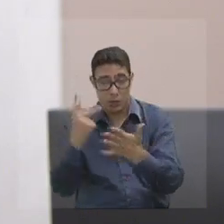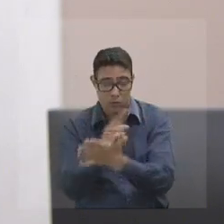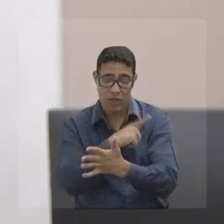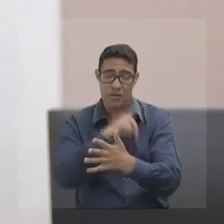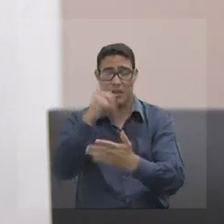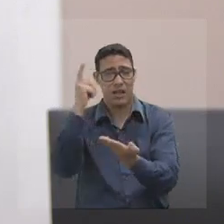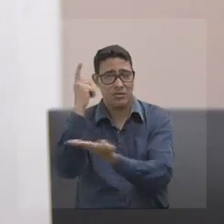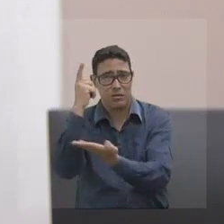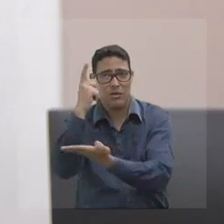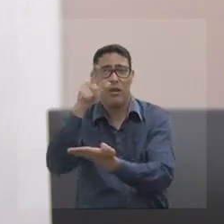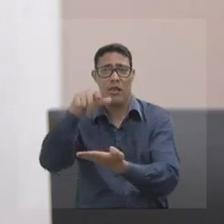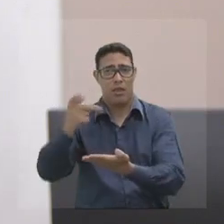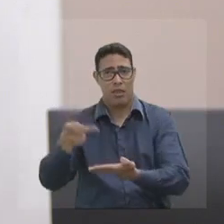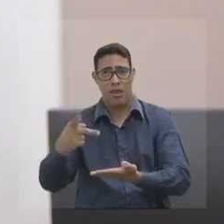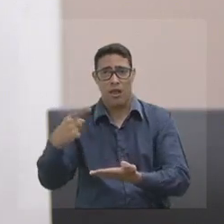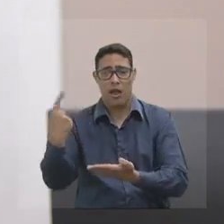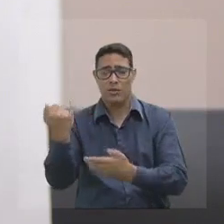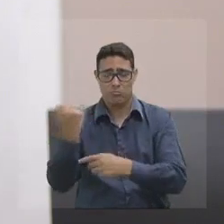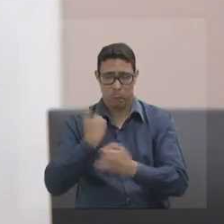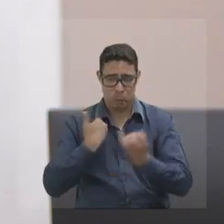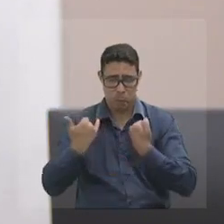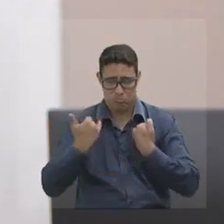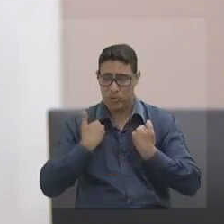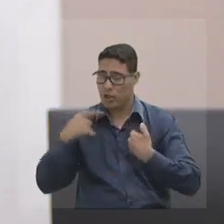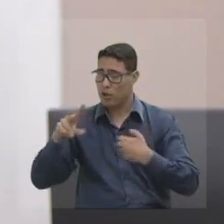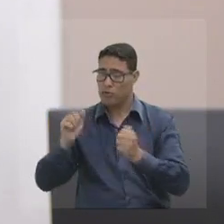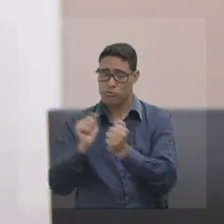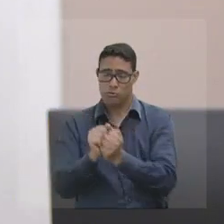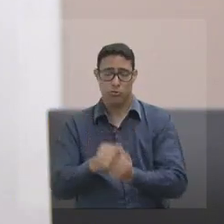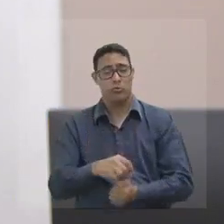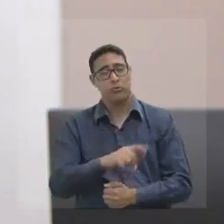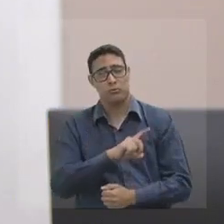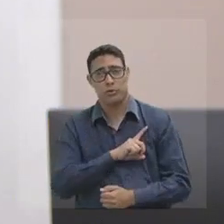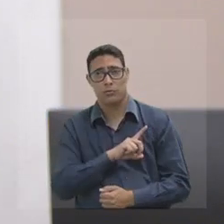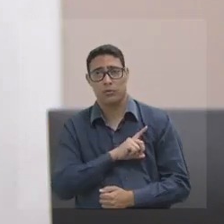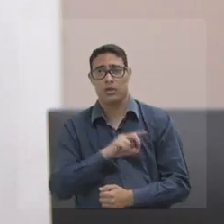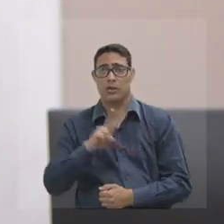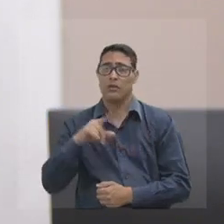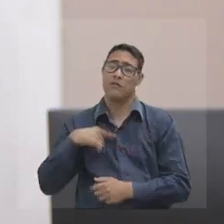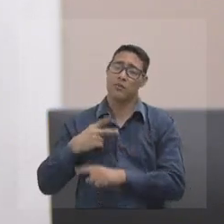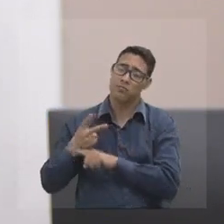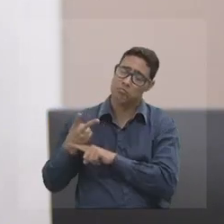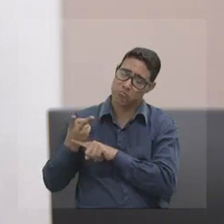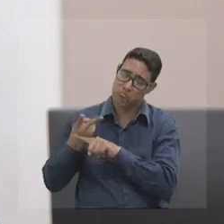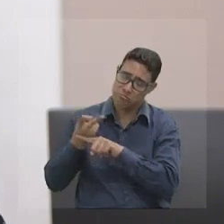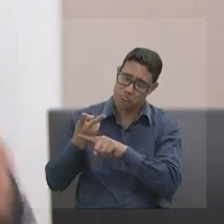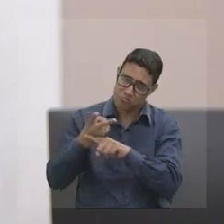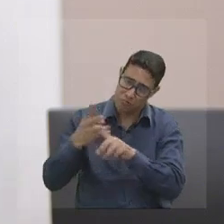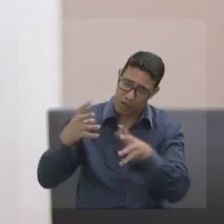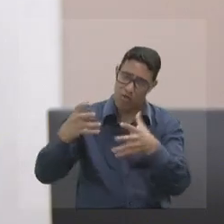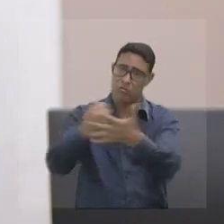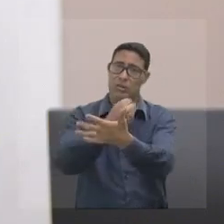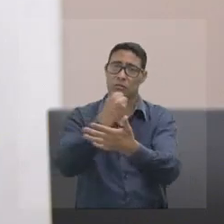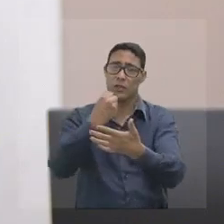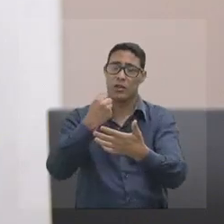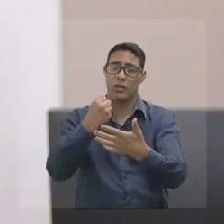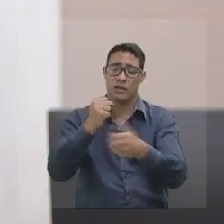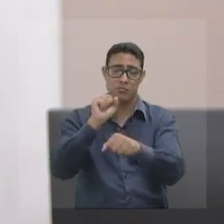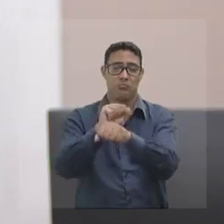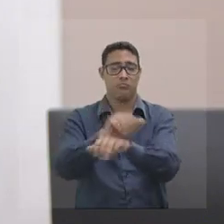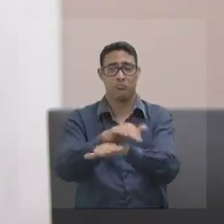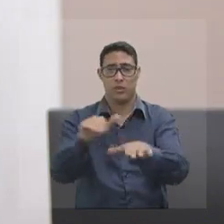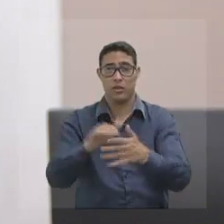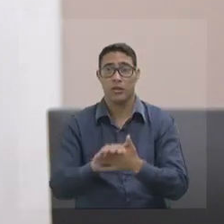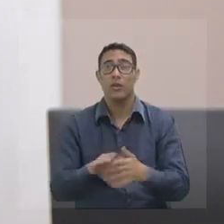fiscalização junto com a polícia militar vai a campo para que é o desmatamento não ocorra Além disso nós lançamos